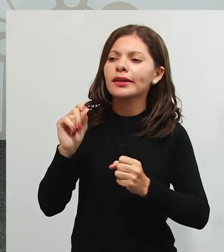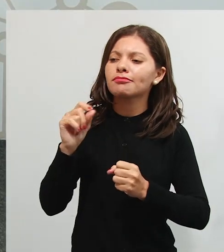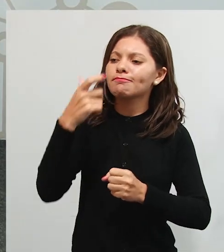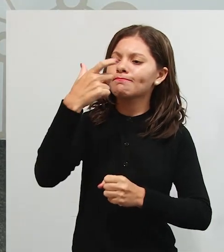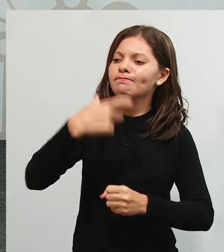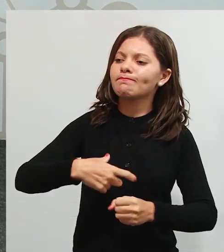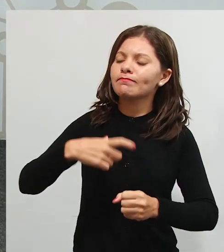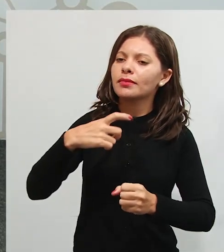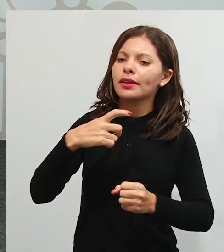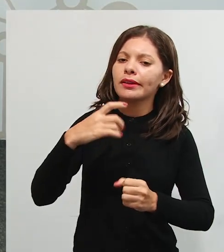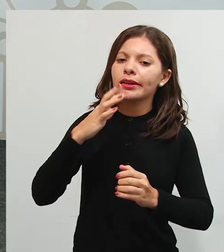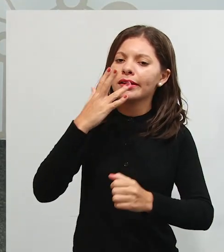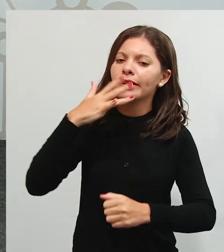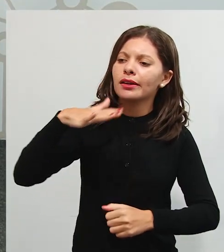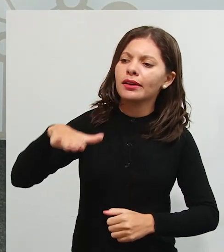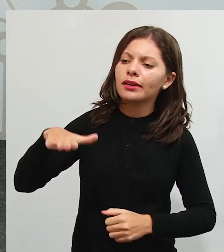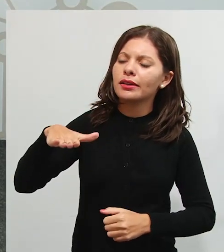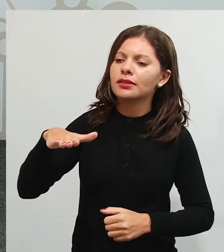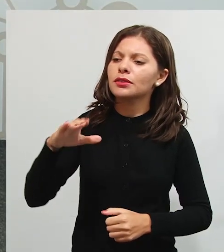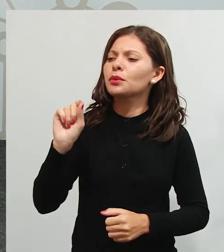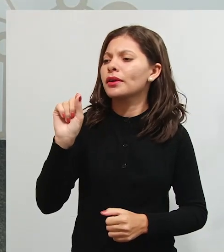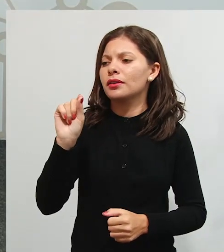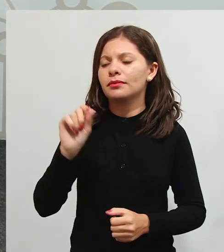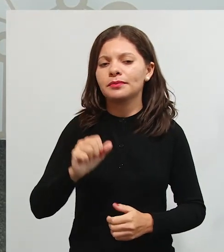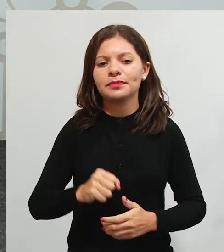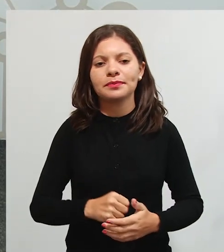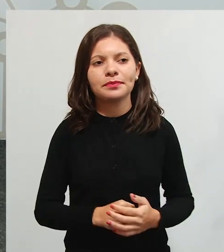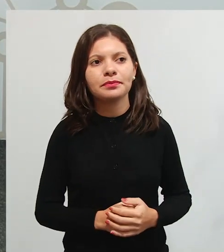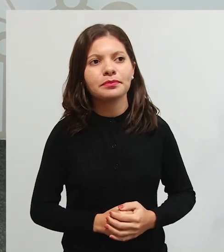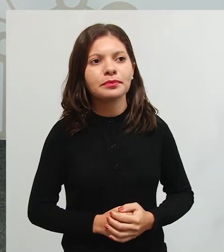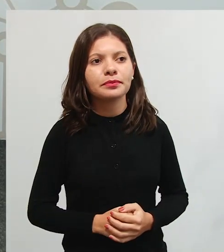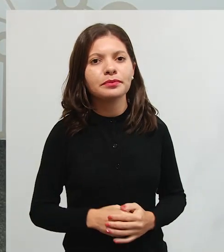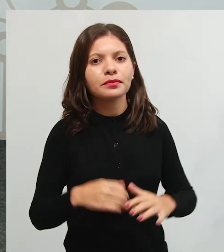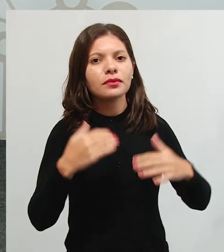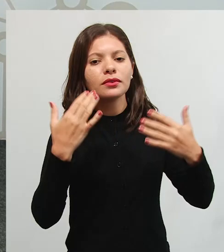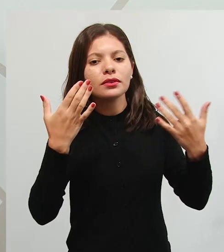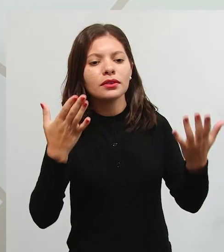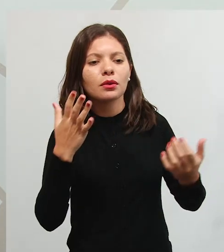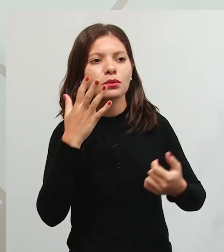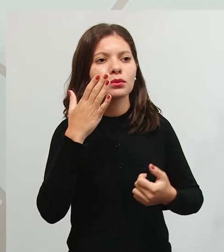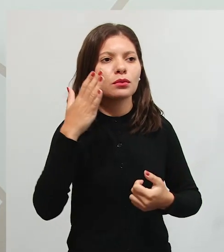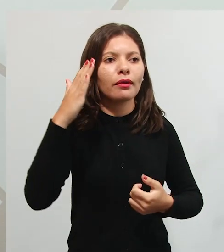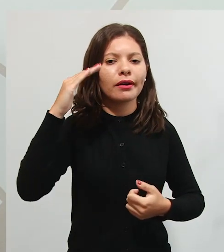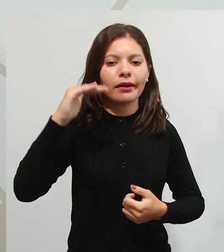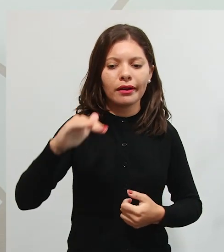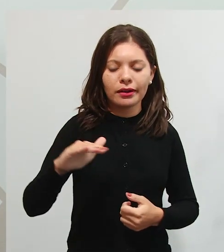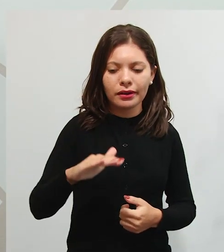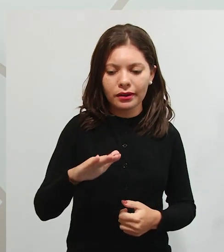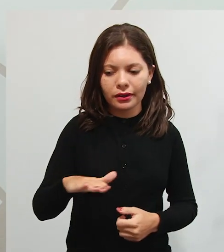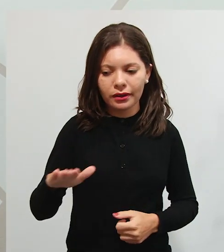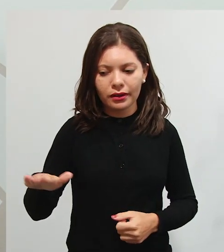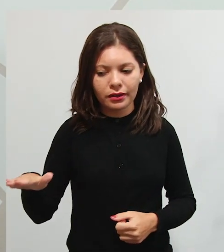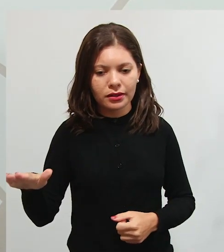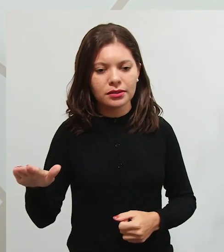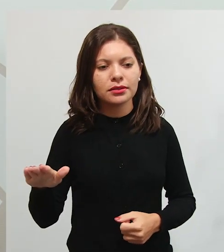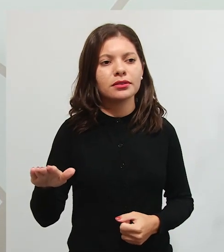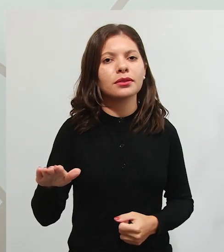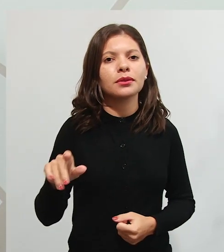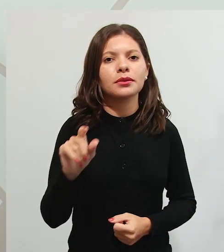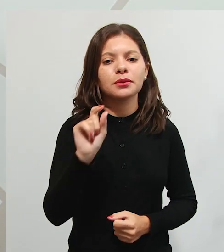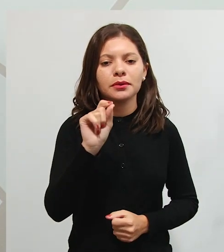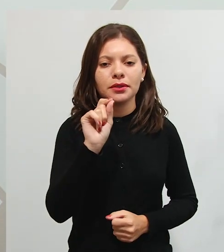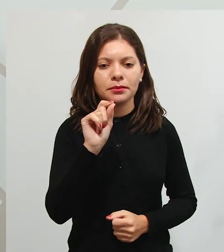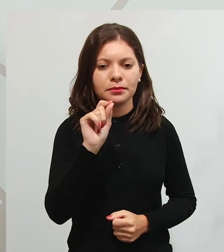é ser criança, Daniel? Olha, a criança, ela é